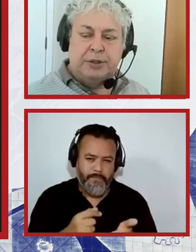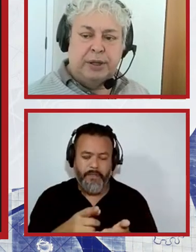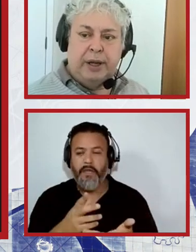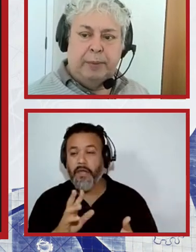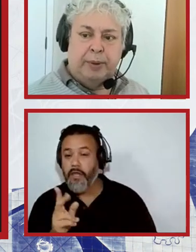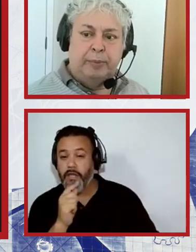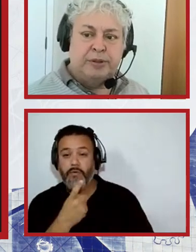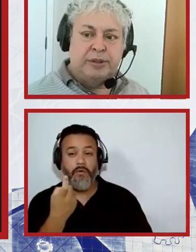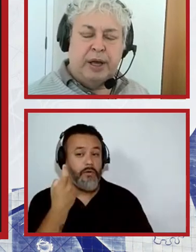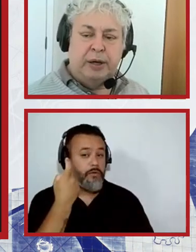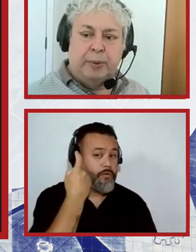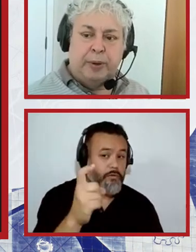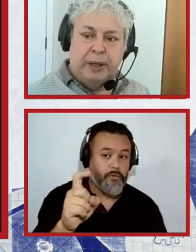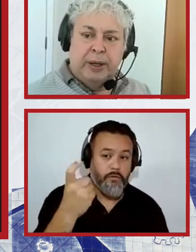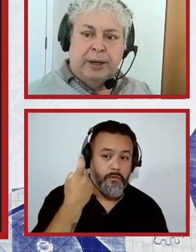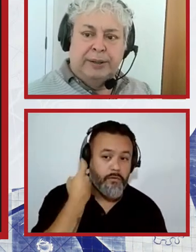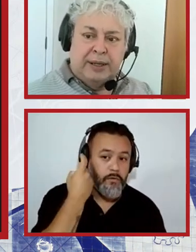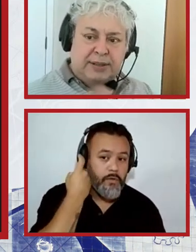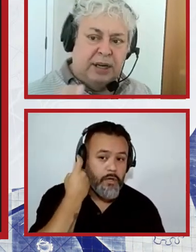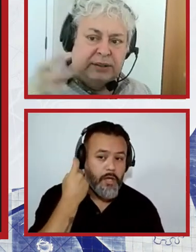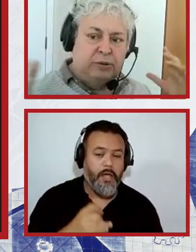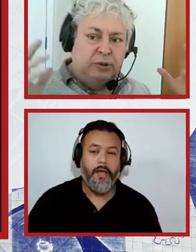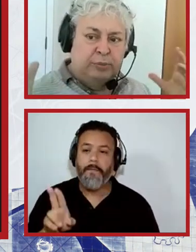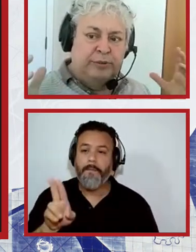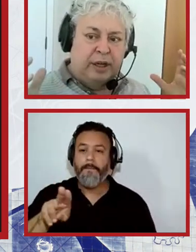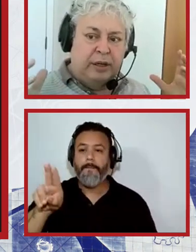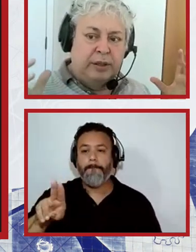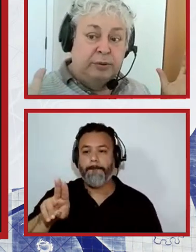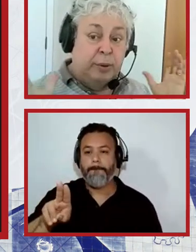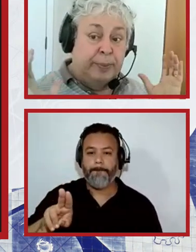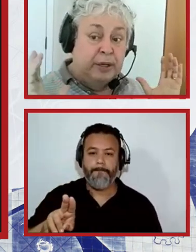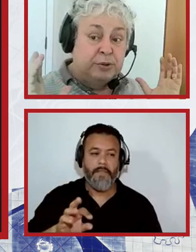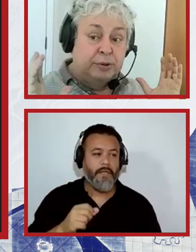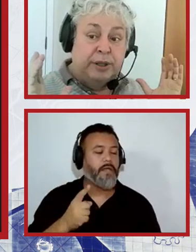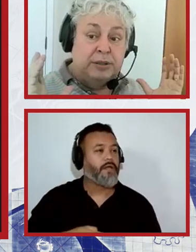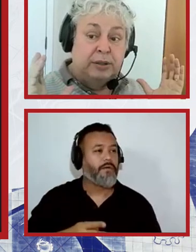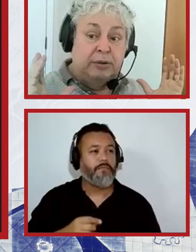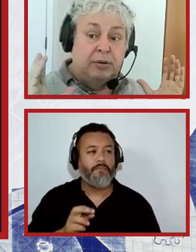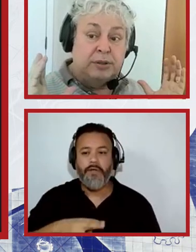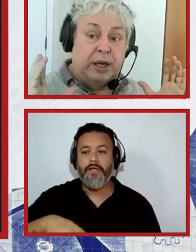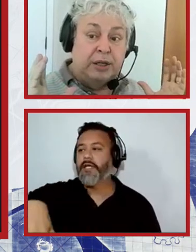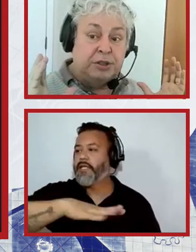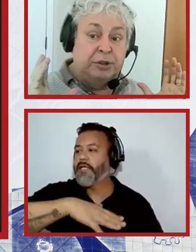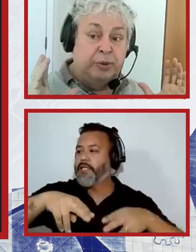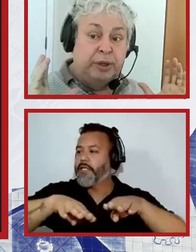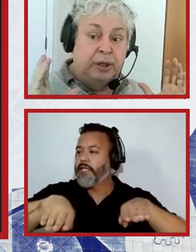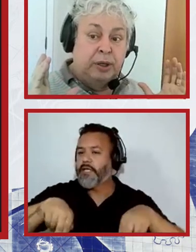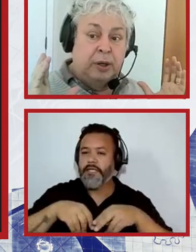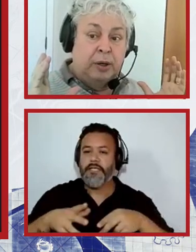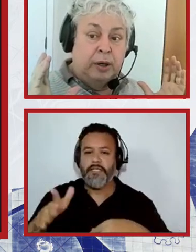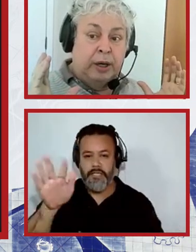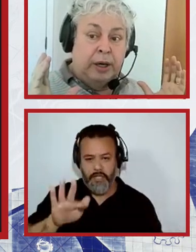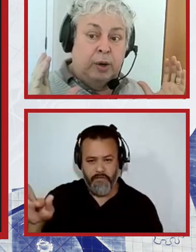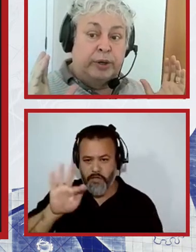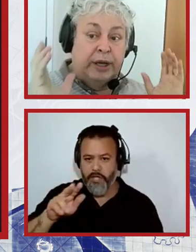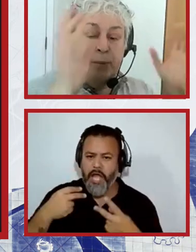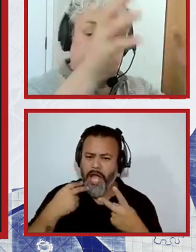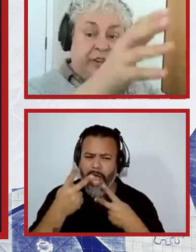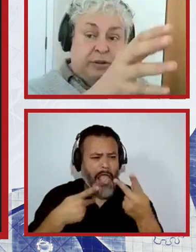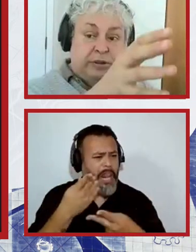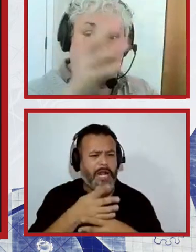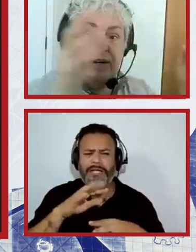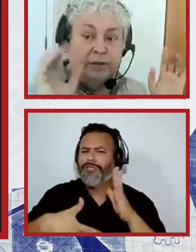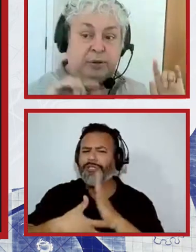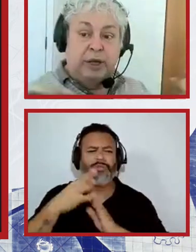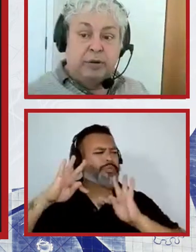de surdez, é um problema muito sério, porque na sala está todo mundo falando e o aparelho de surdez ele não consegue distinguir